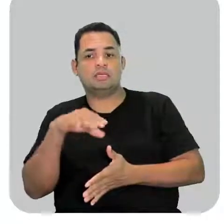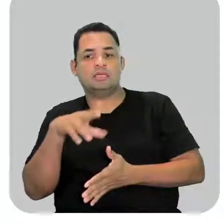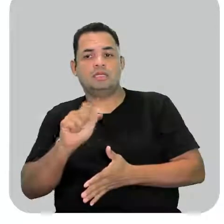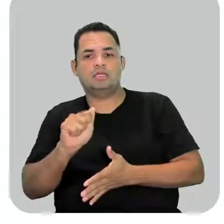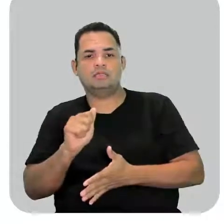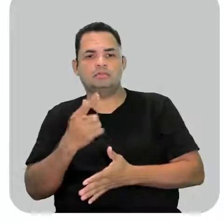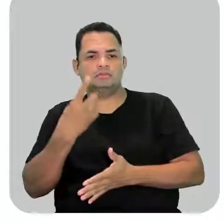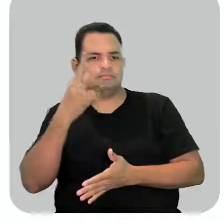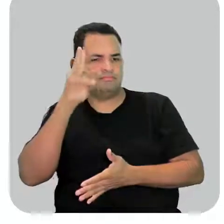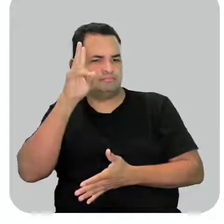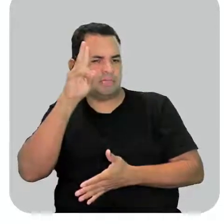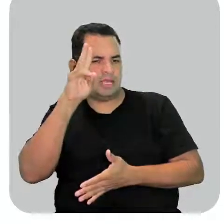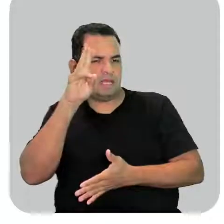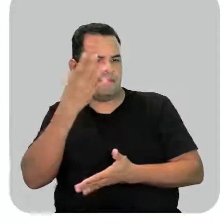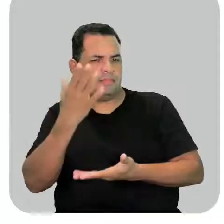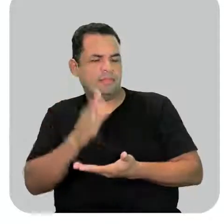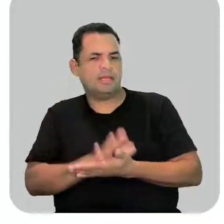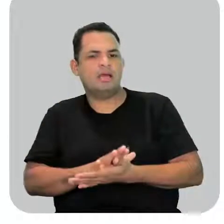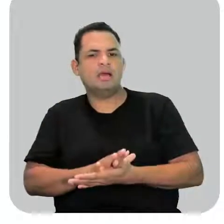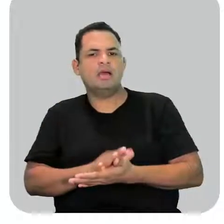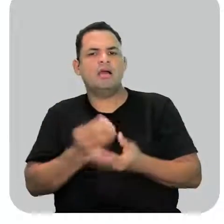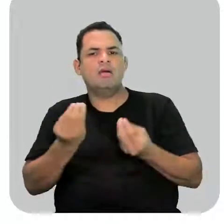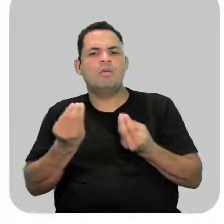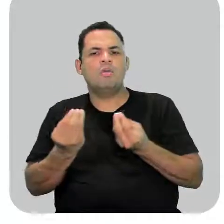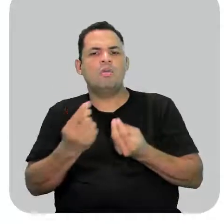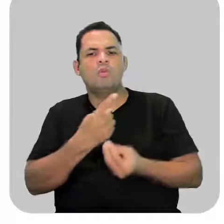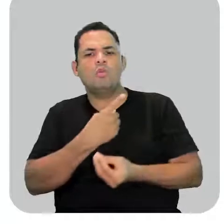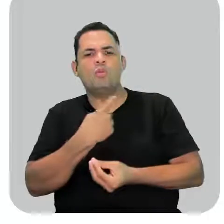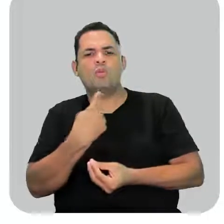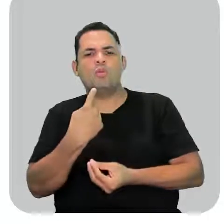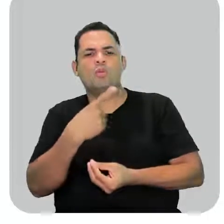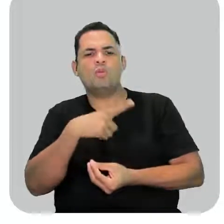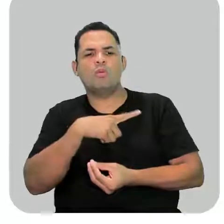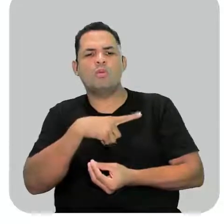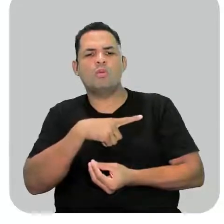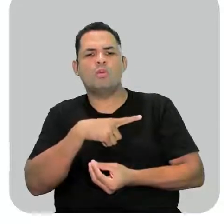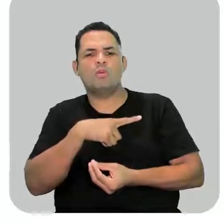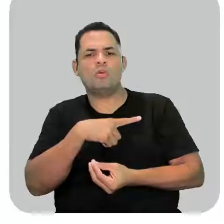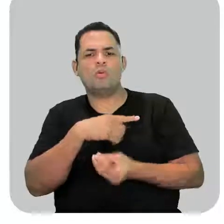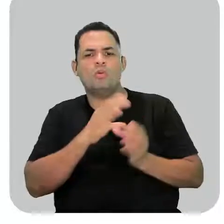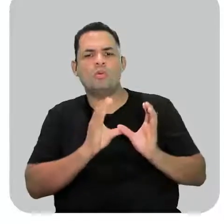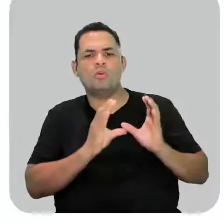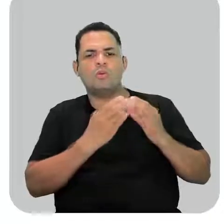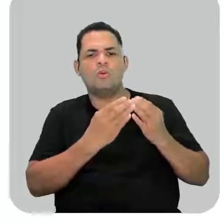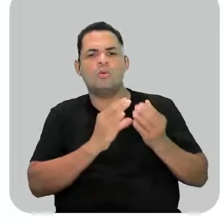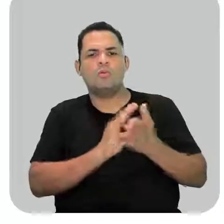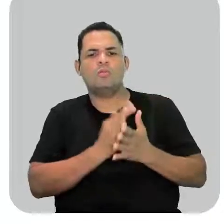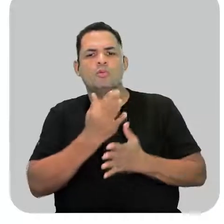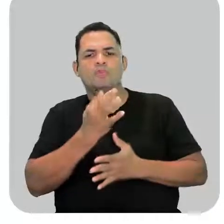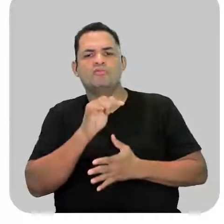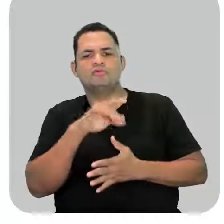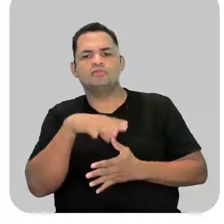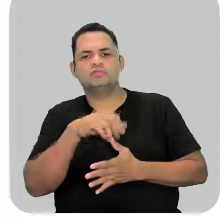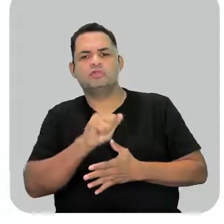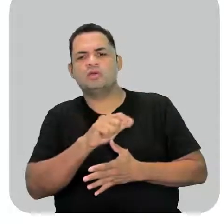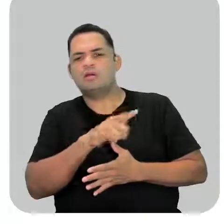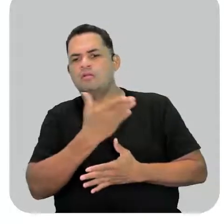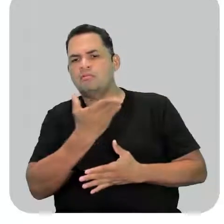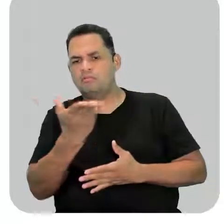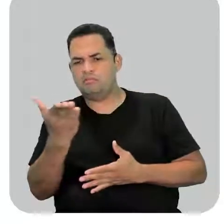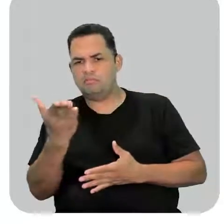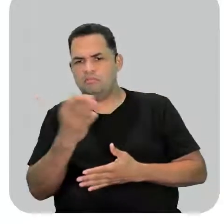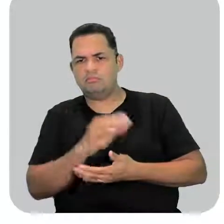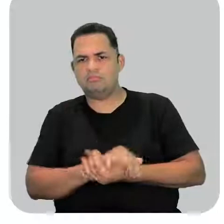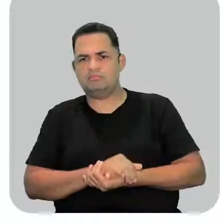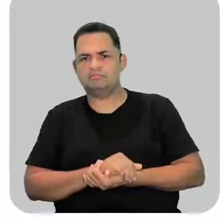que lembrar, obrigatoriamente, que nós vamos ter esse grupo funcional aqui, ó.